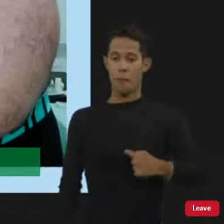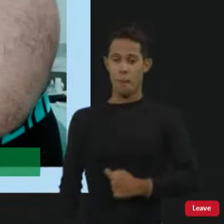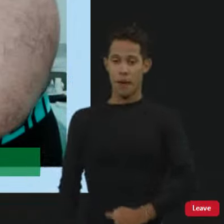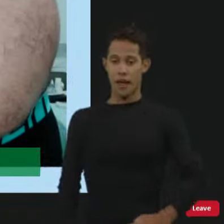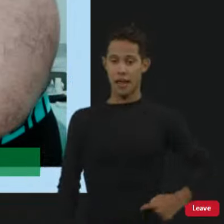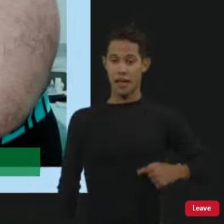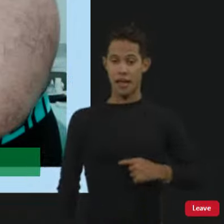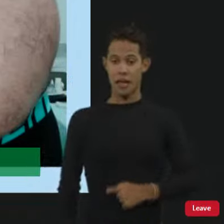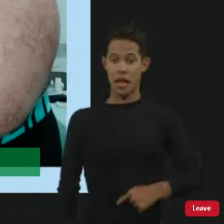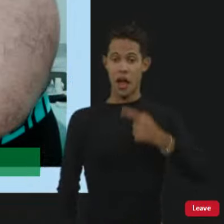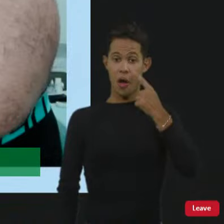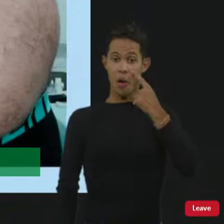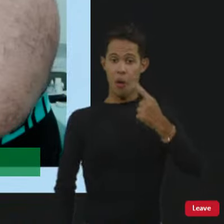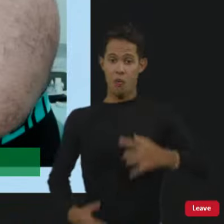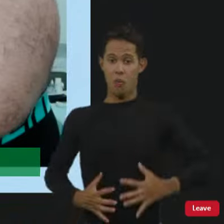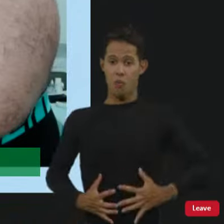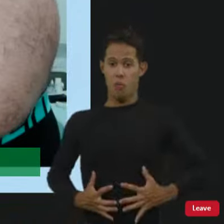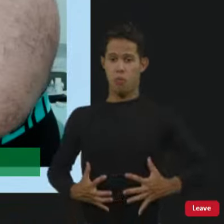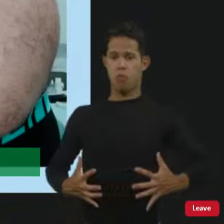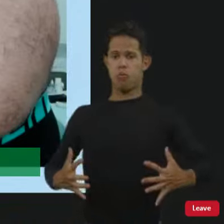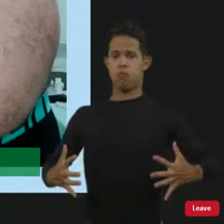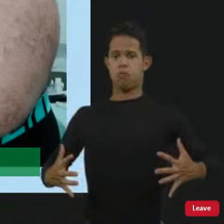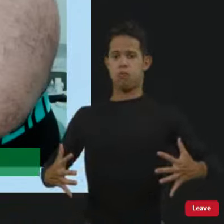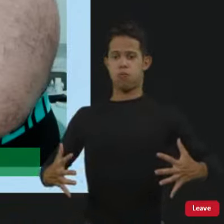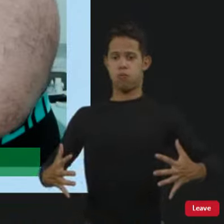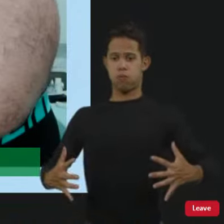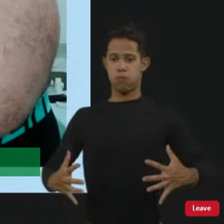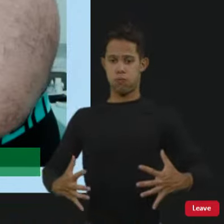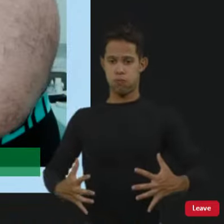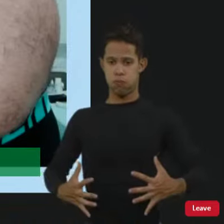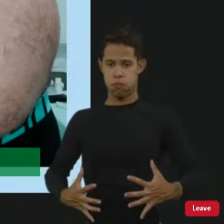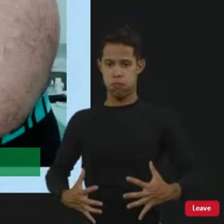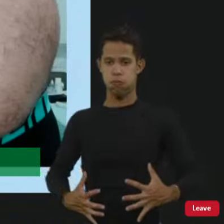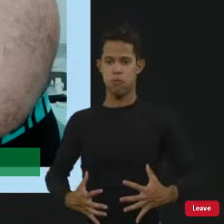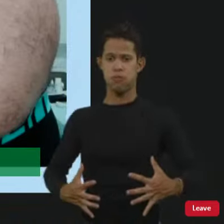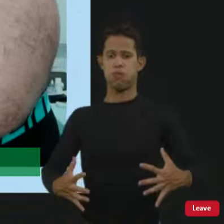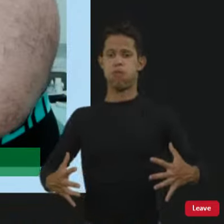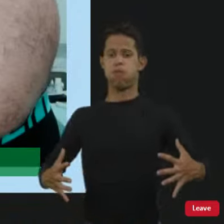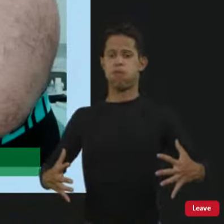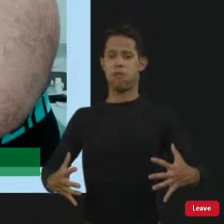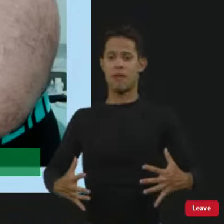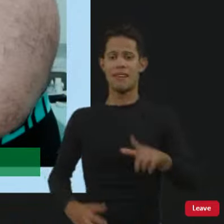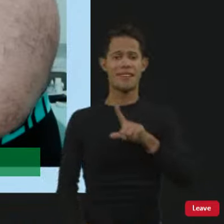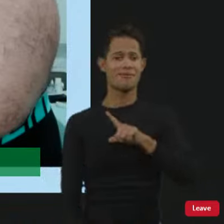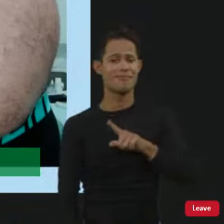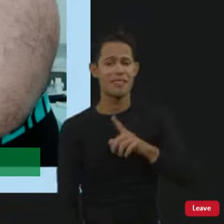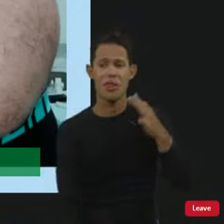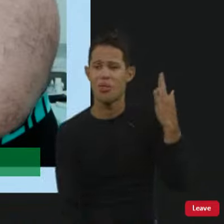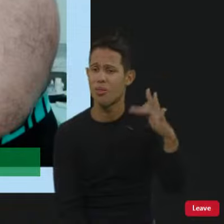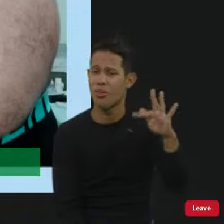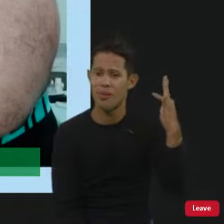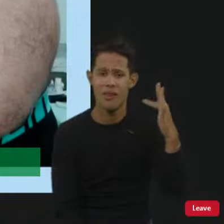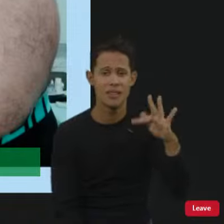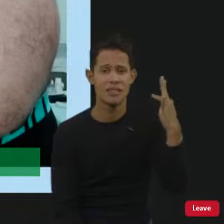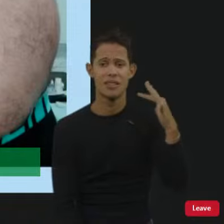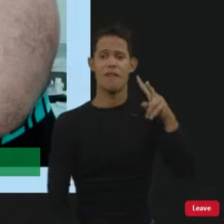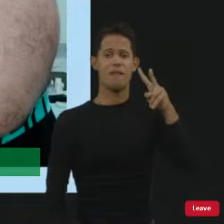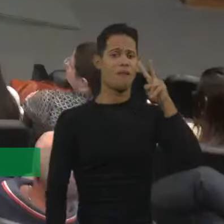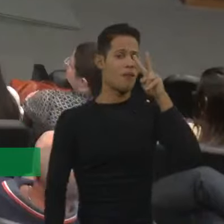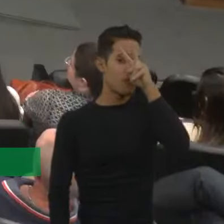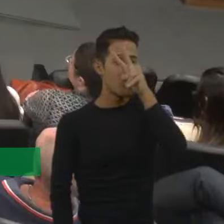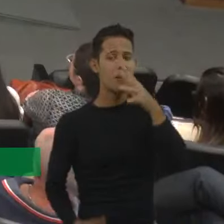barriga distendida, né? Barriga muito inchada, e provoca uma dor muito intensa, ao ponto de muitos pacientes